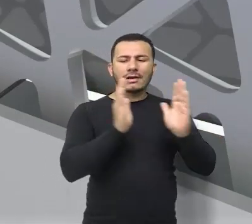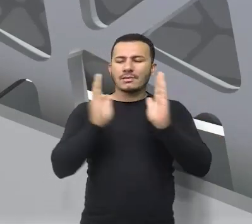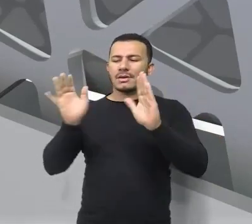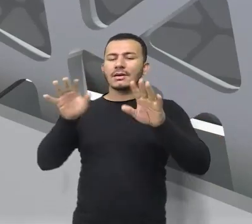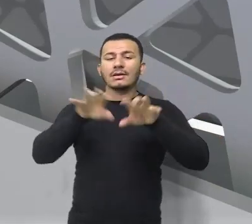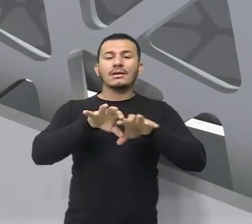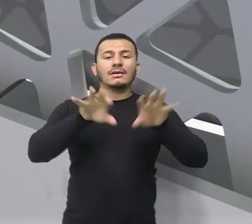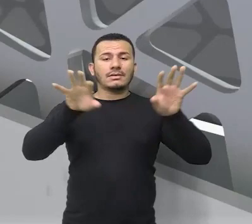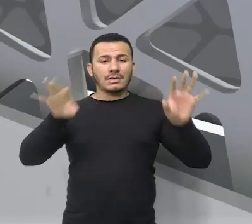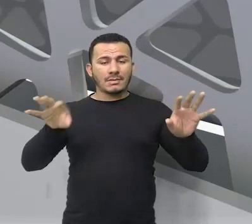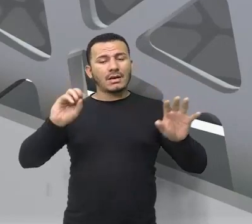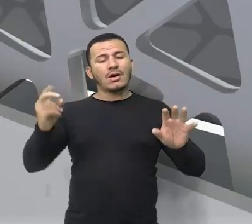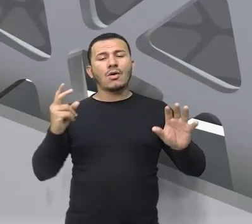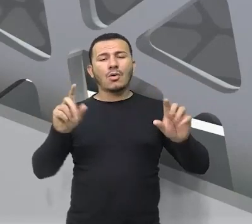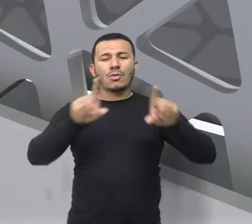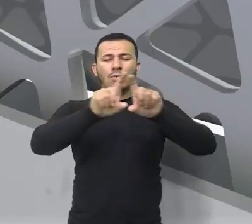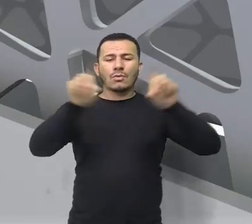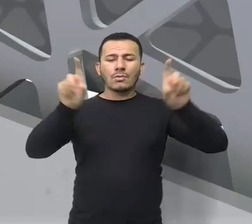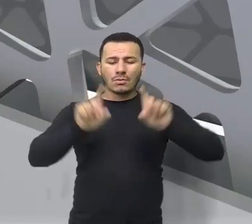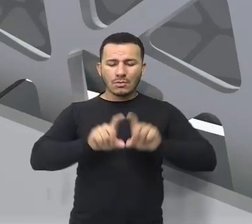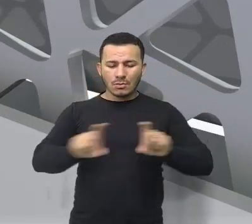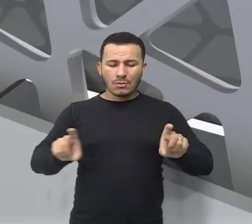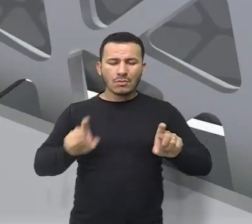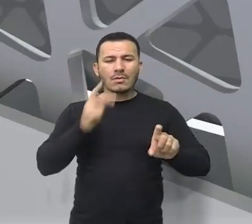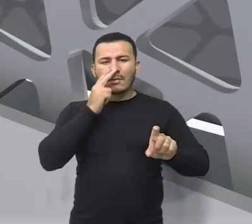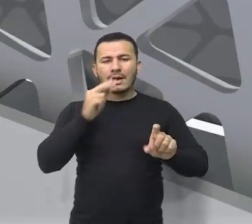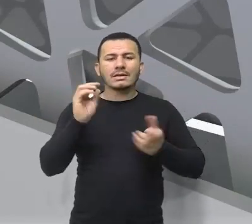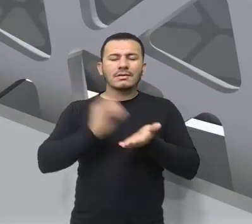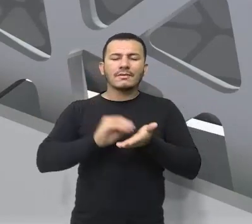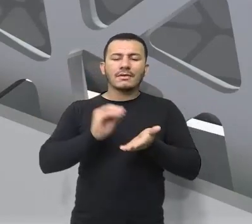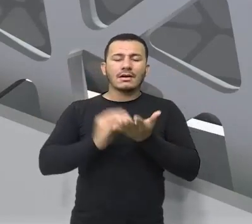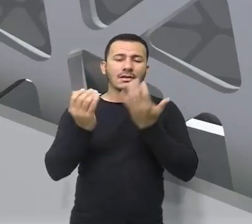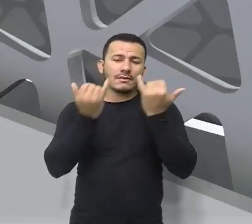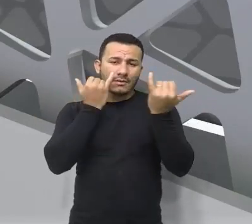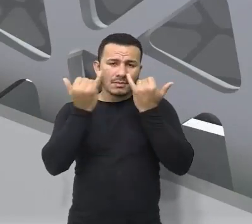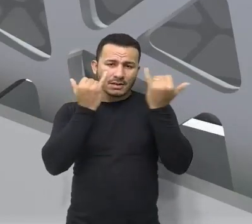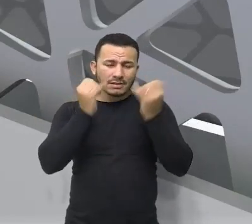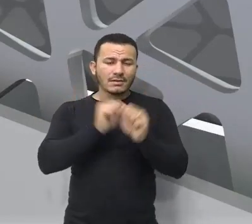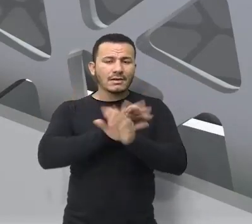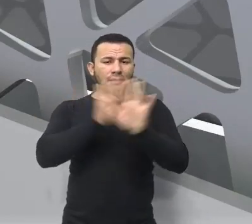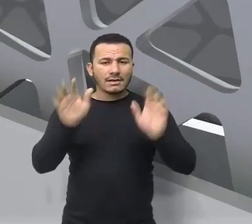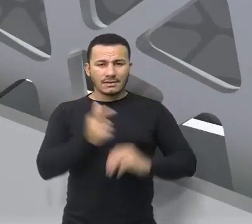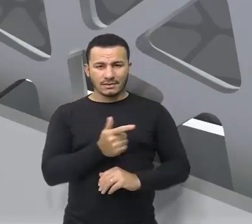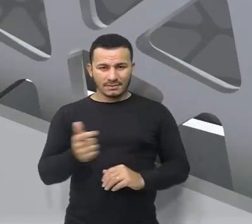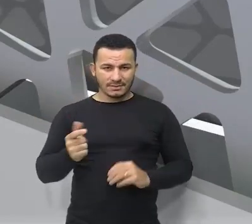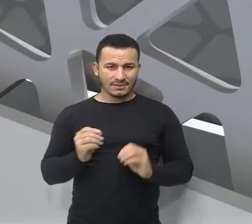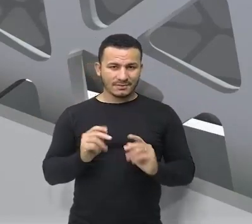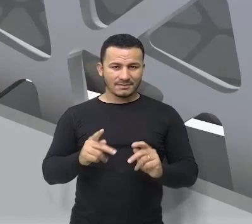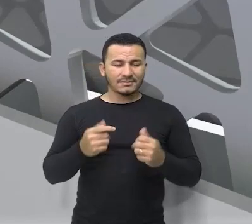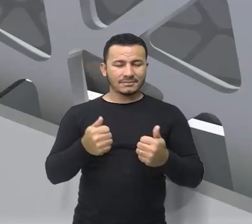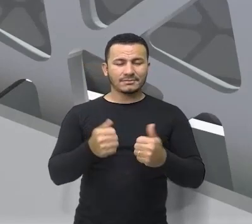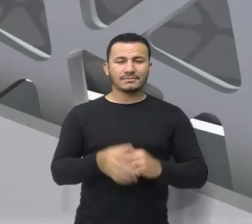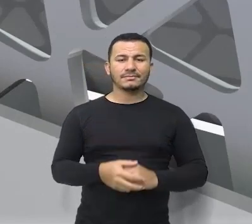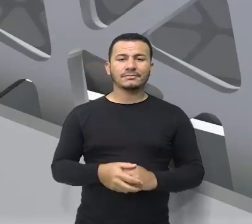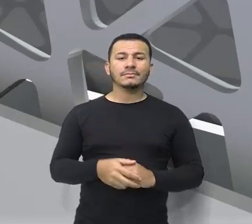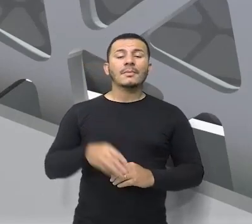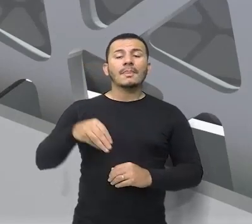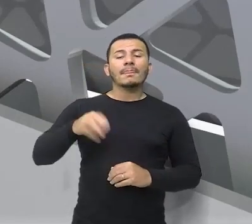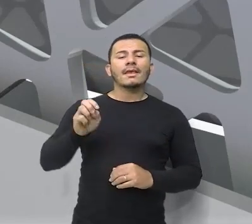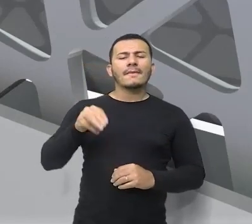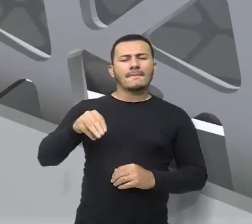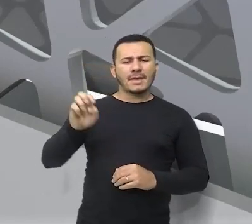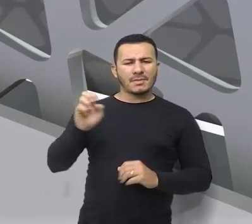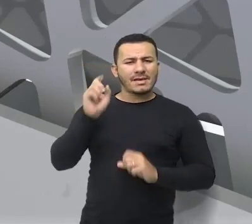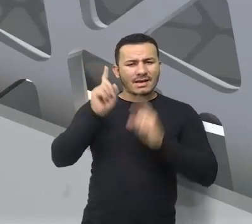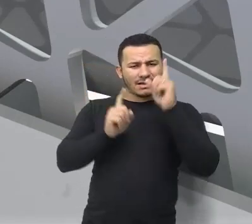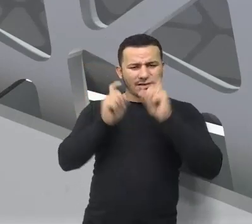parte de cima ou a parte de baixo desse meme, fica faltando informação, não fica completo. E aí, sobre esse meme, é